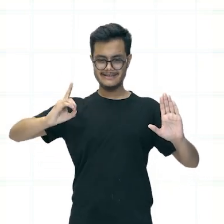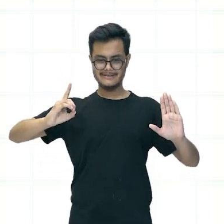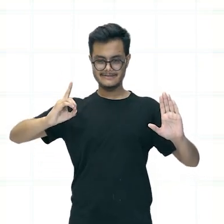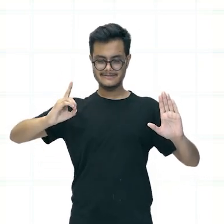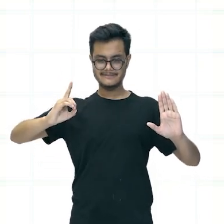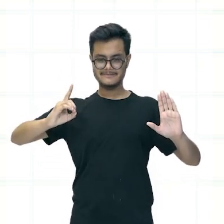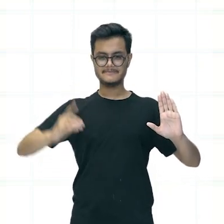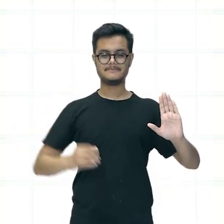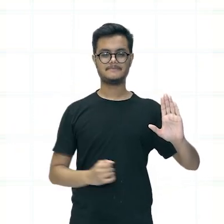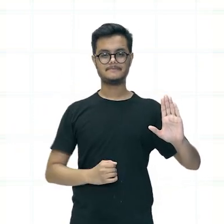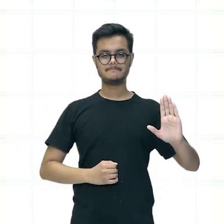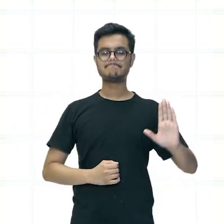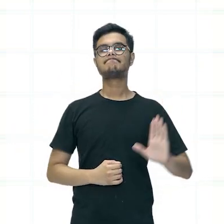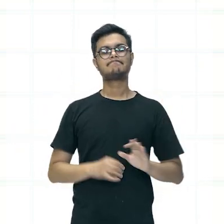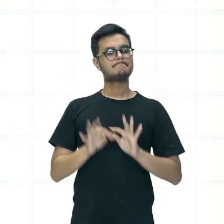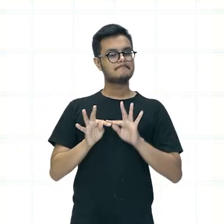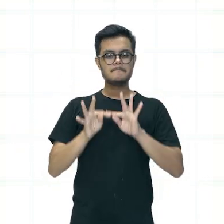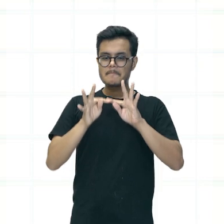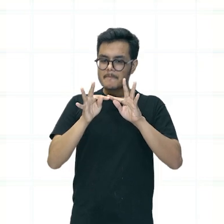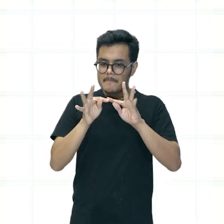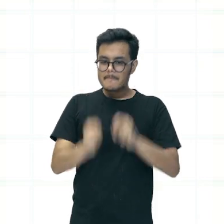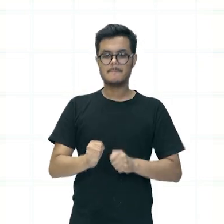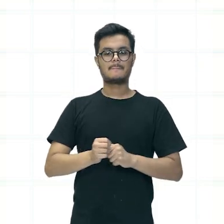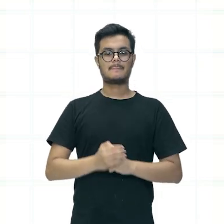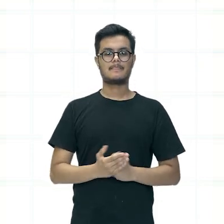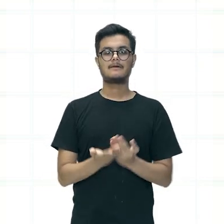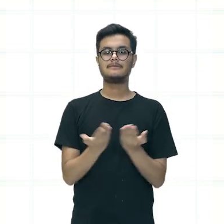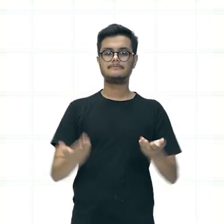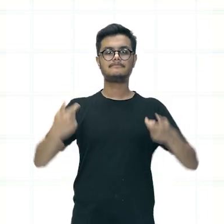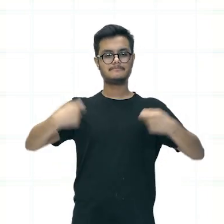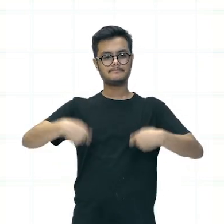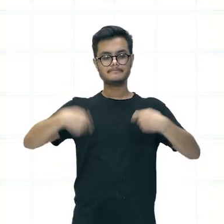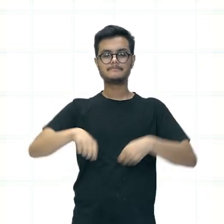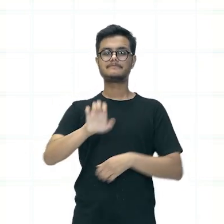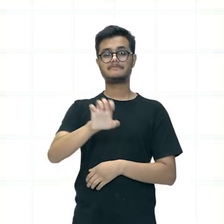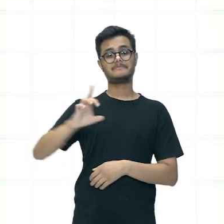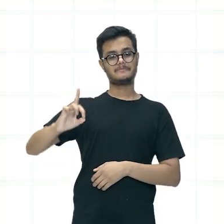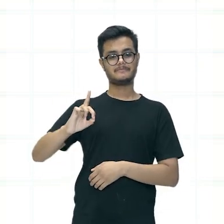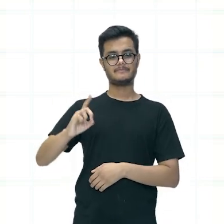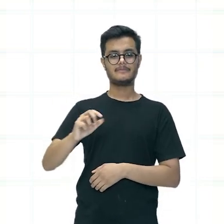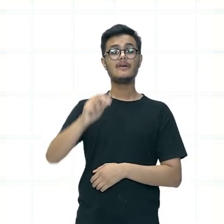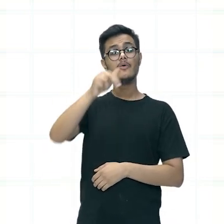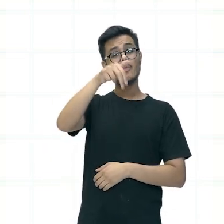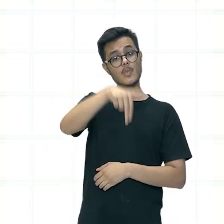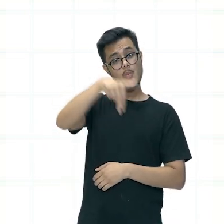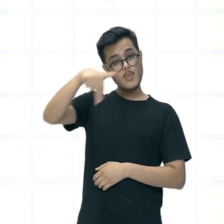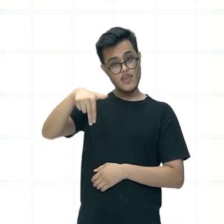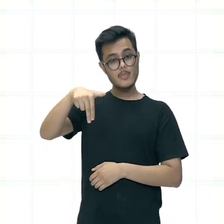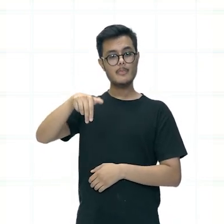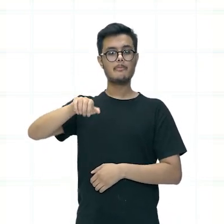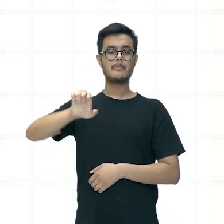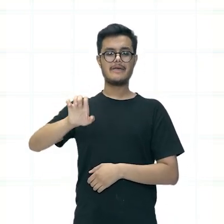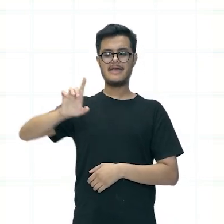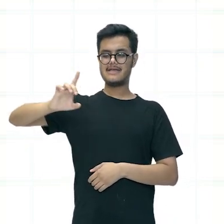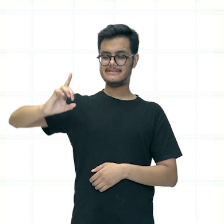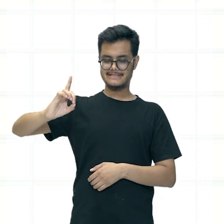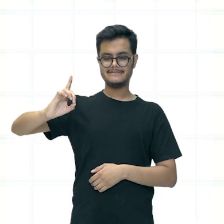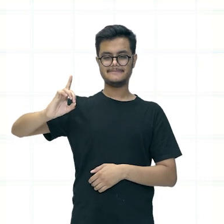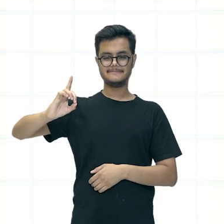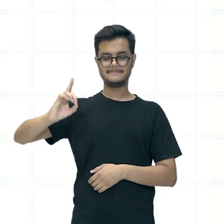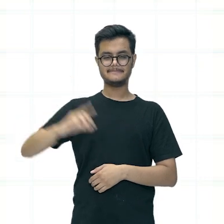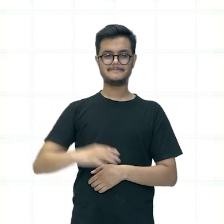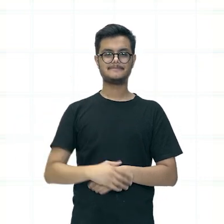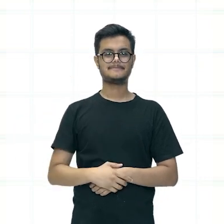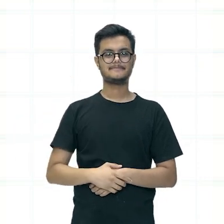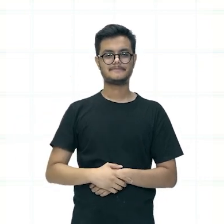forma afirmativa, tudo isso de informação. A gente vai duplicar a letra N e então acrescentar